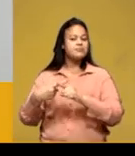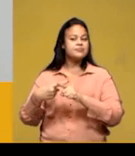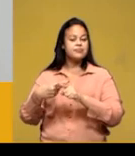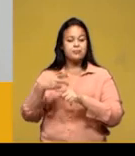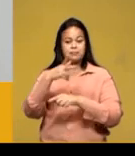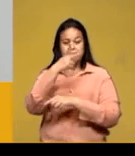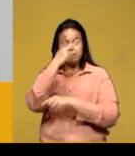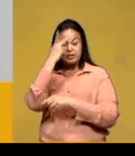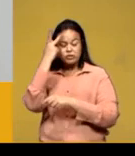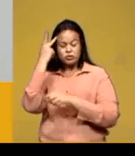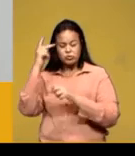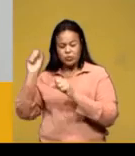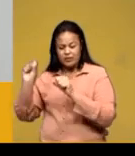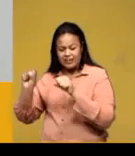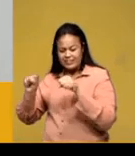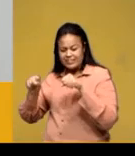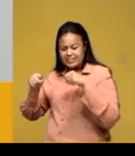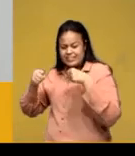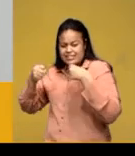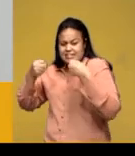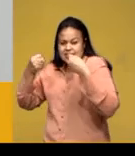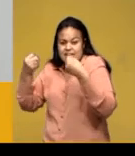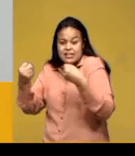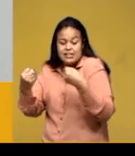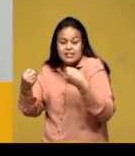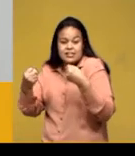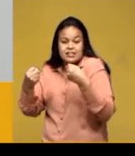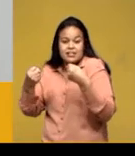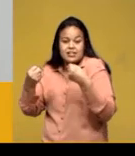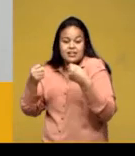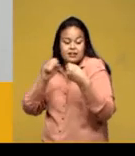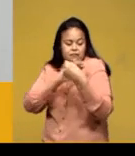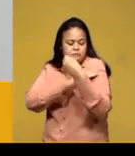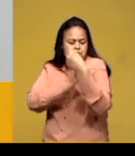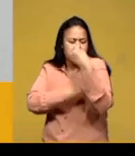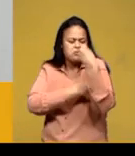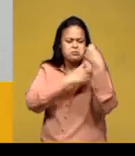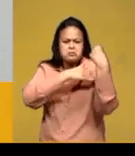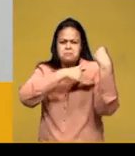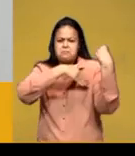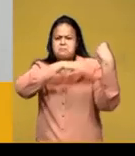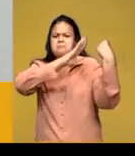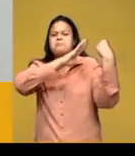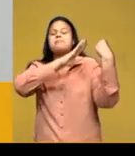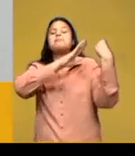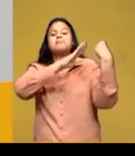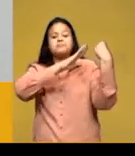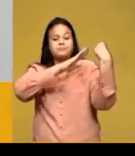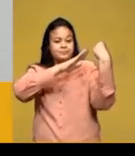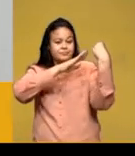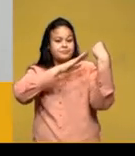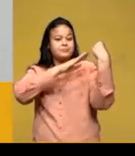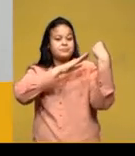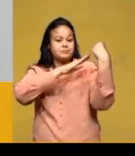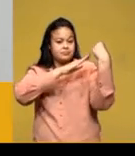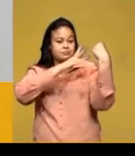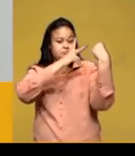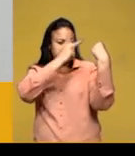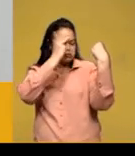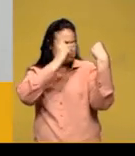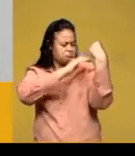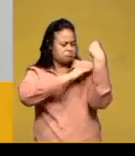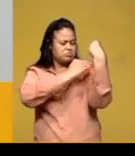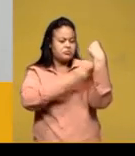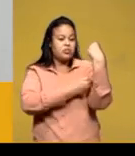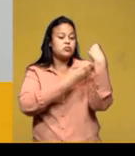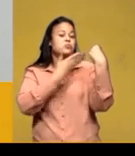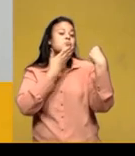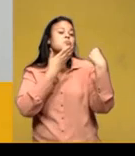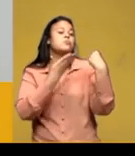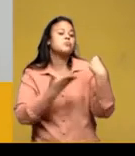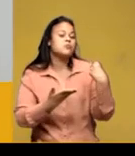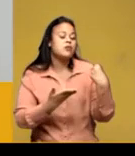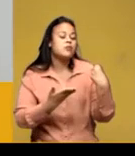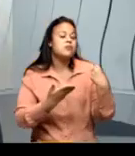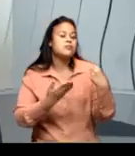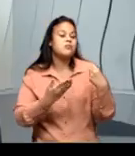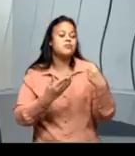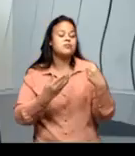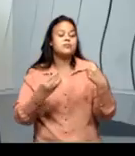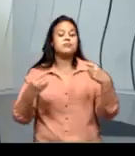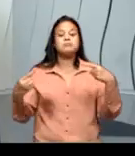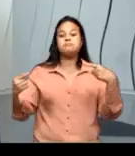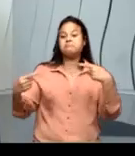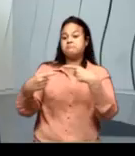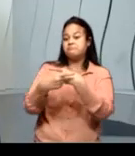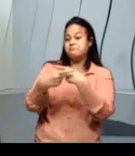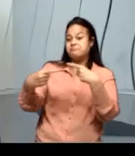alguém ganha esta parada, alguém está sendo mais forte nesse caso. E aí, para que lado vai ser o